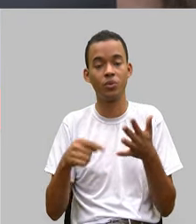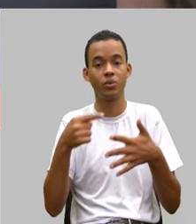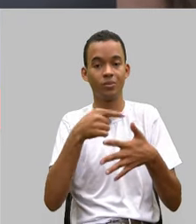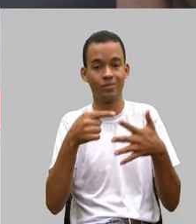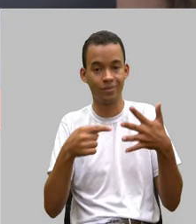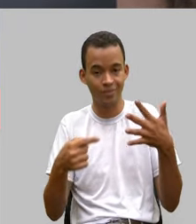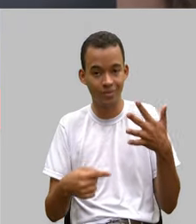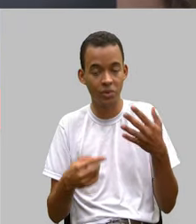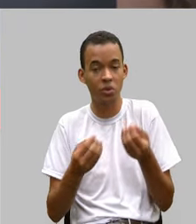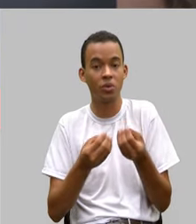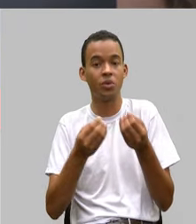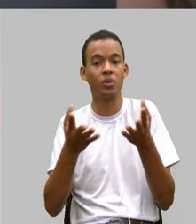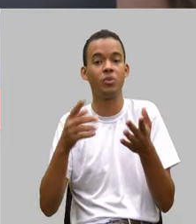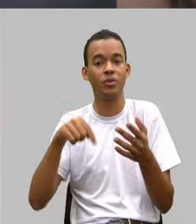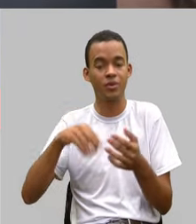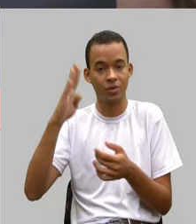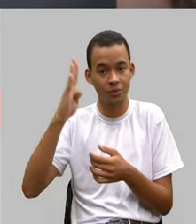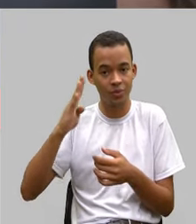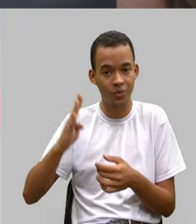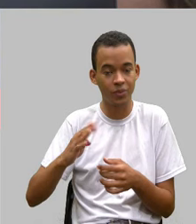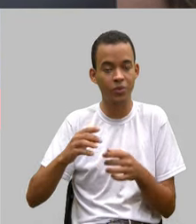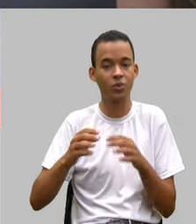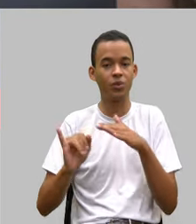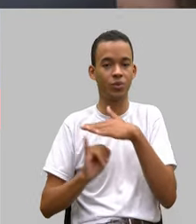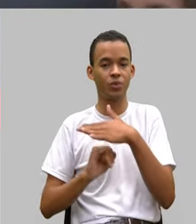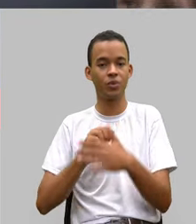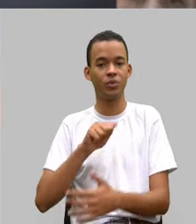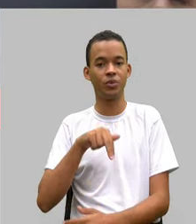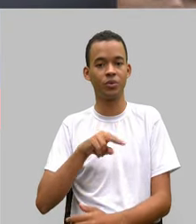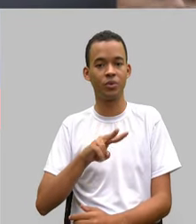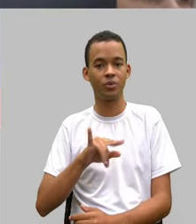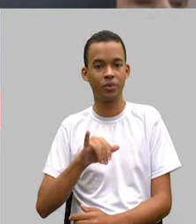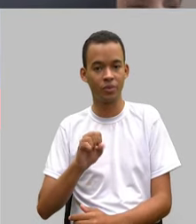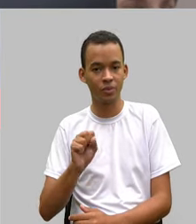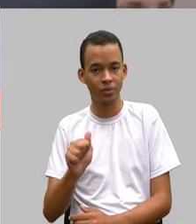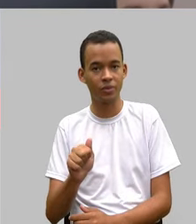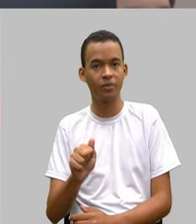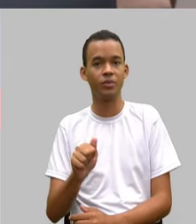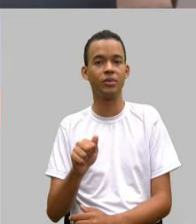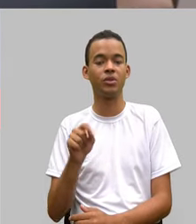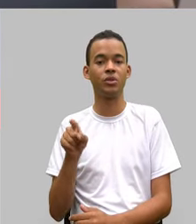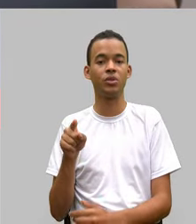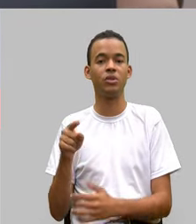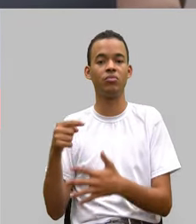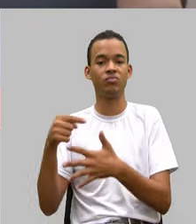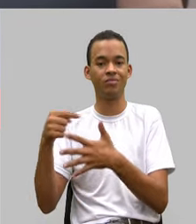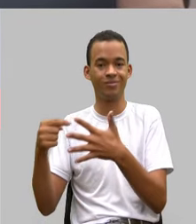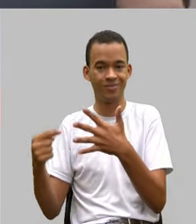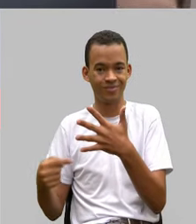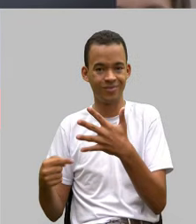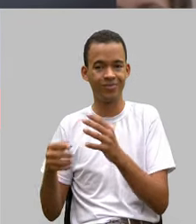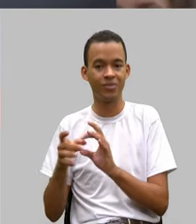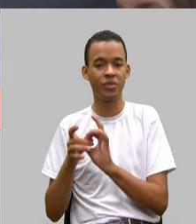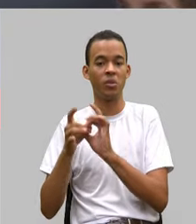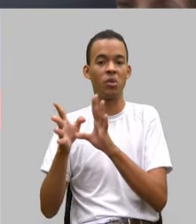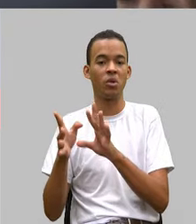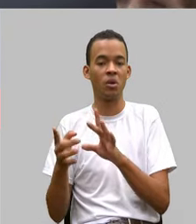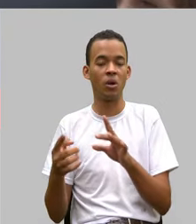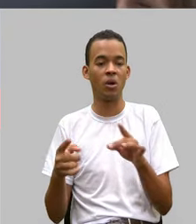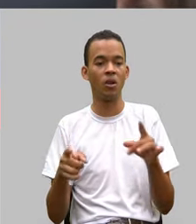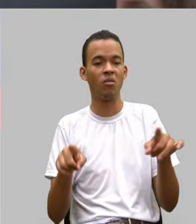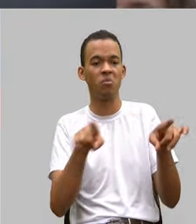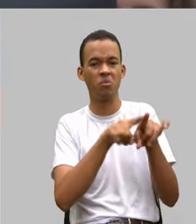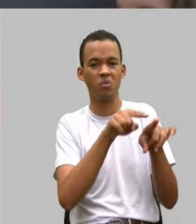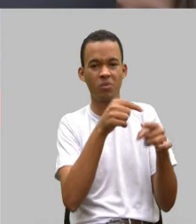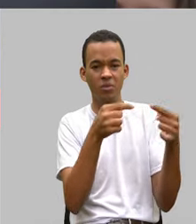Brasil nenhum dos produtos que são importados sequer passa perto de um artigo como esse então é uma